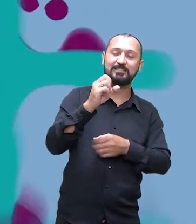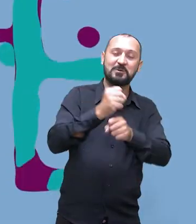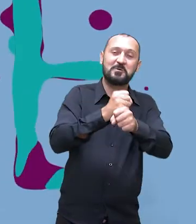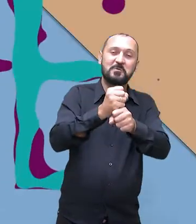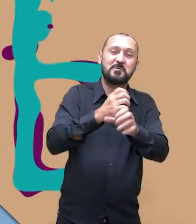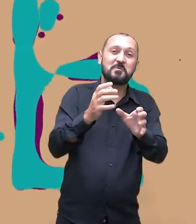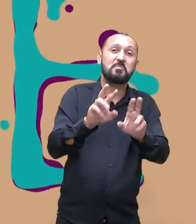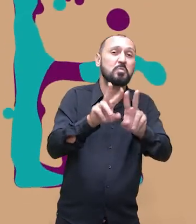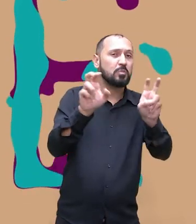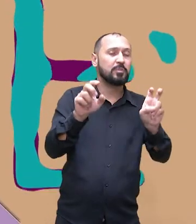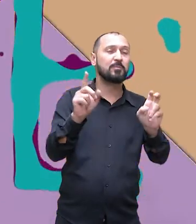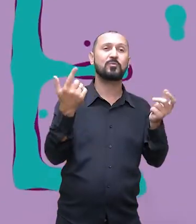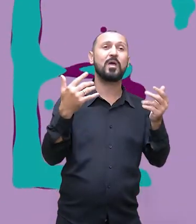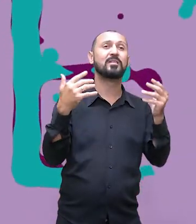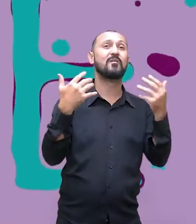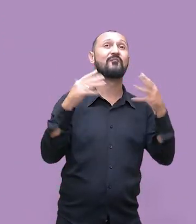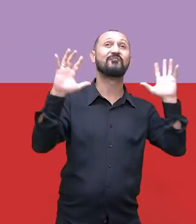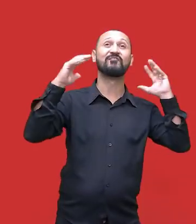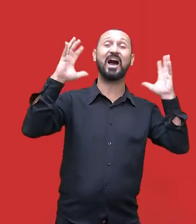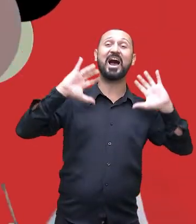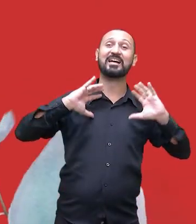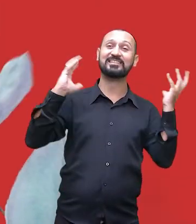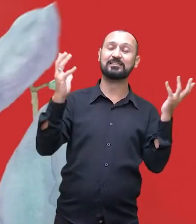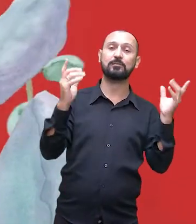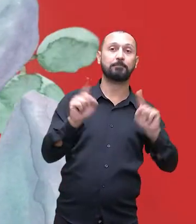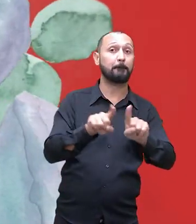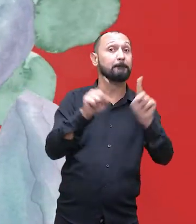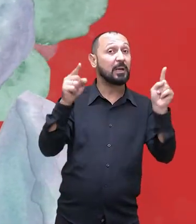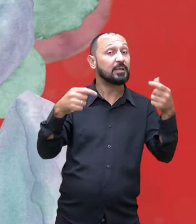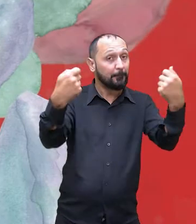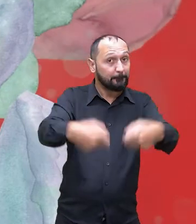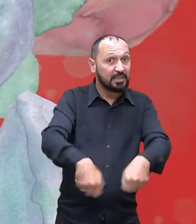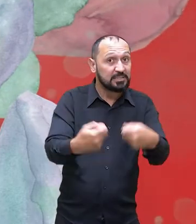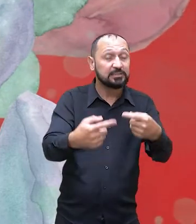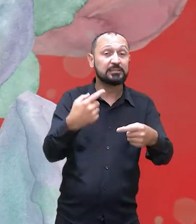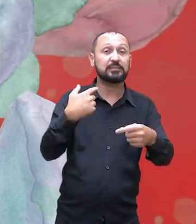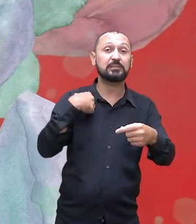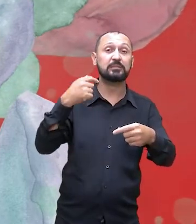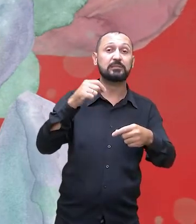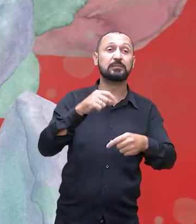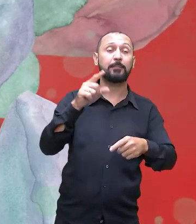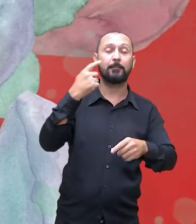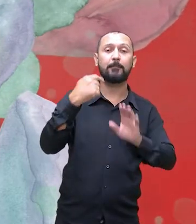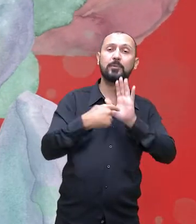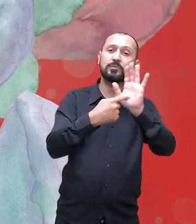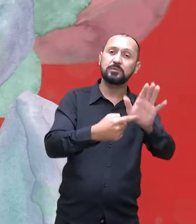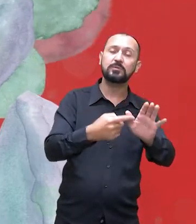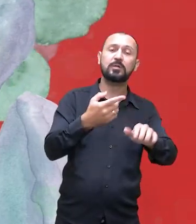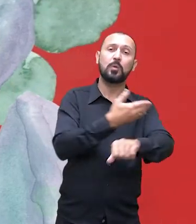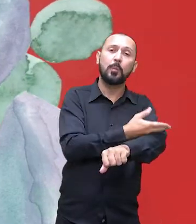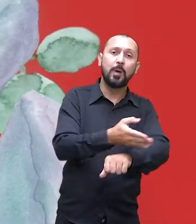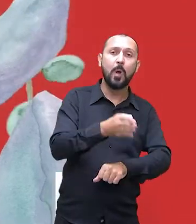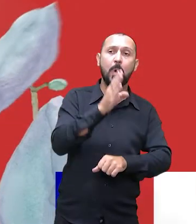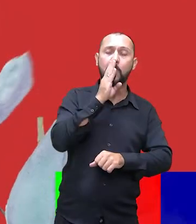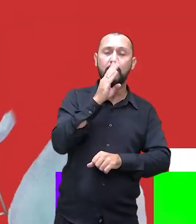na montagem junto com o Chico, mas que vivemos essa